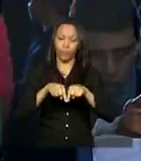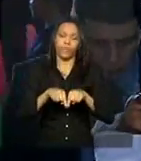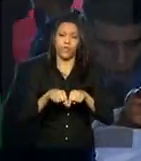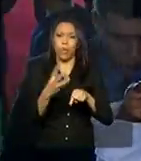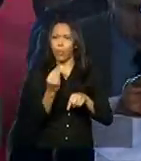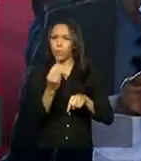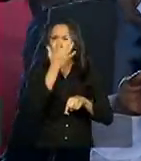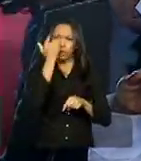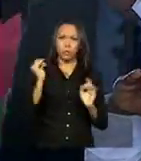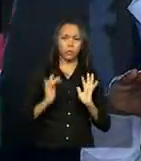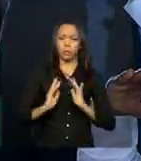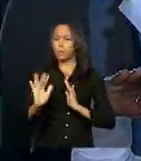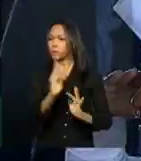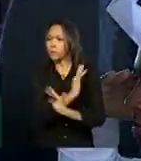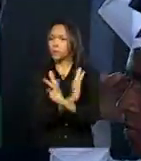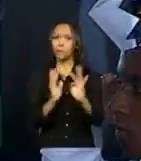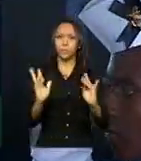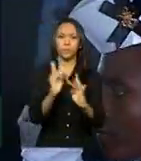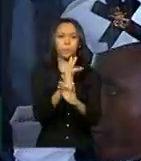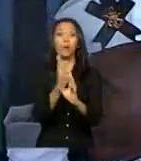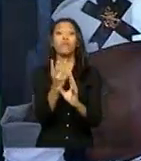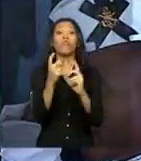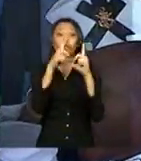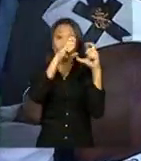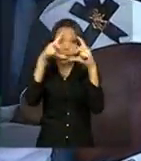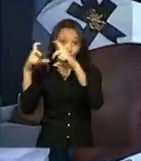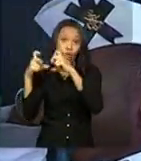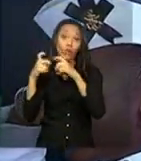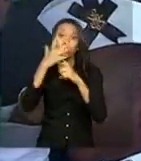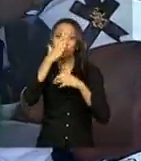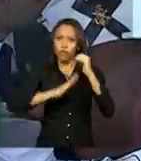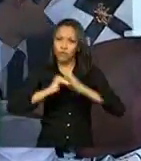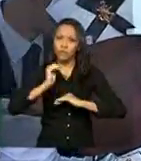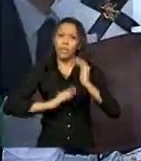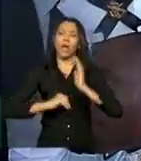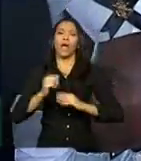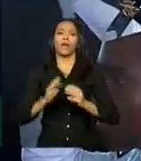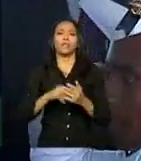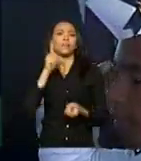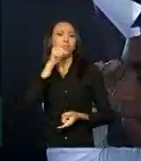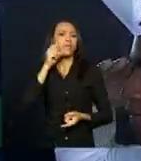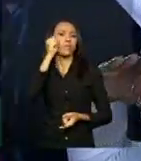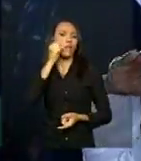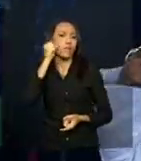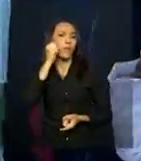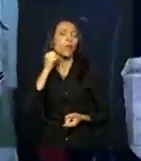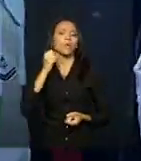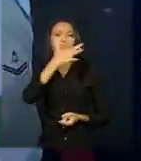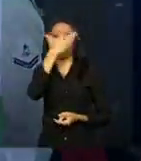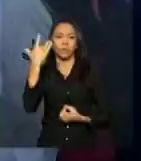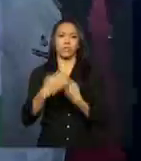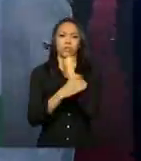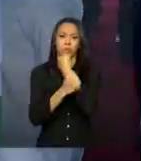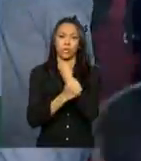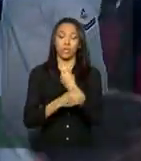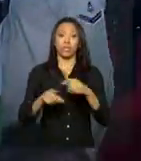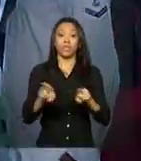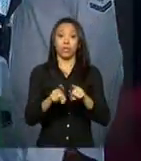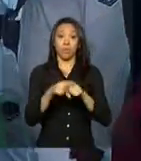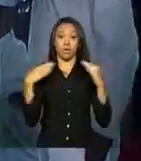Muita movimentação, fotógrafos, parlamentares, seguranças, representantes das Forças Armadas